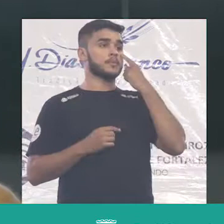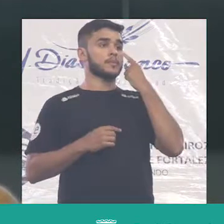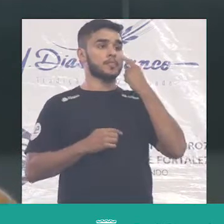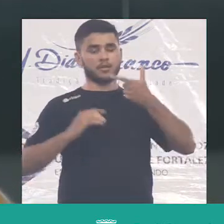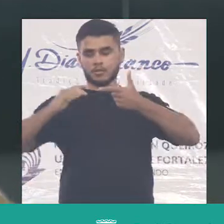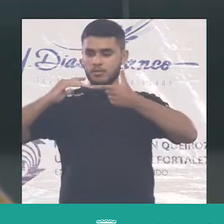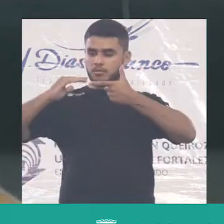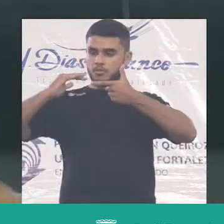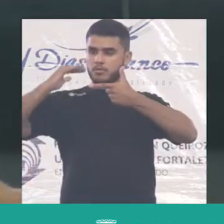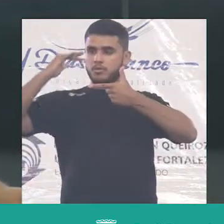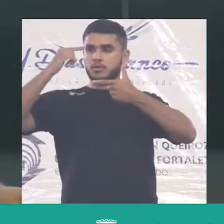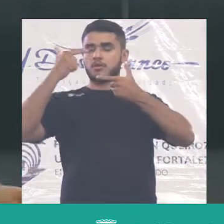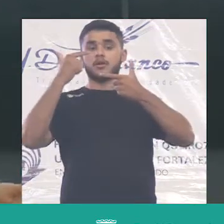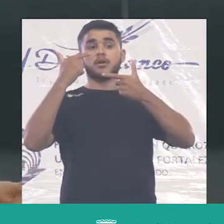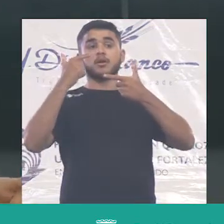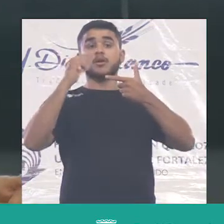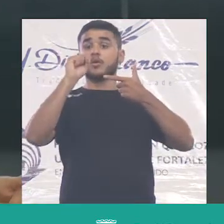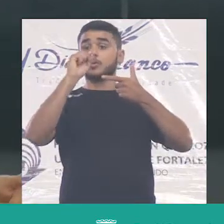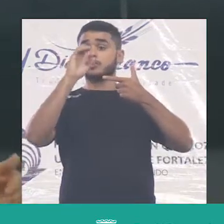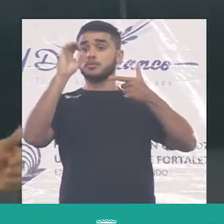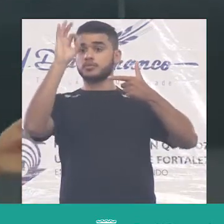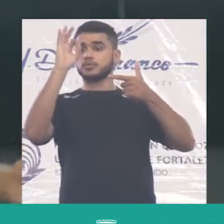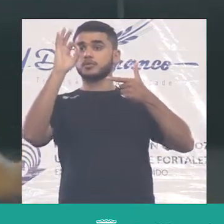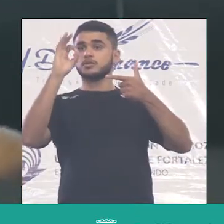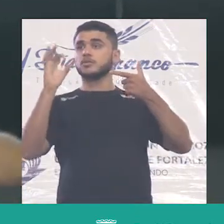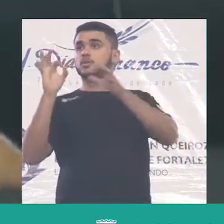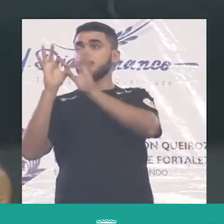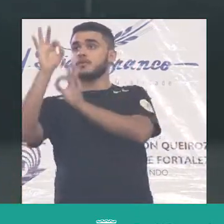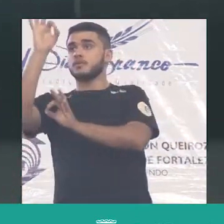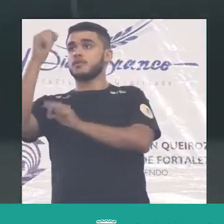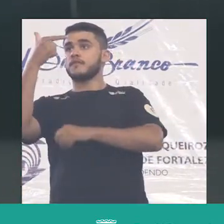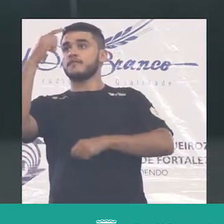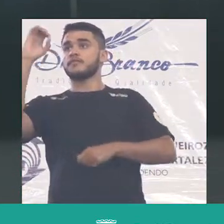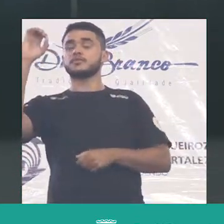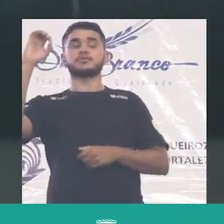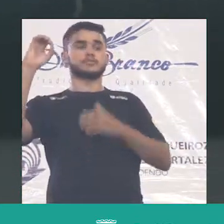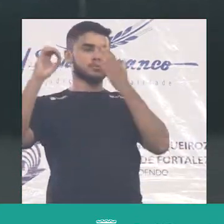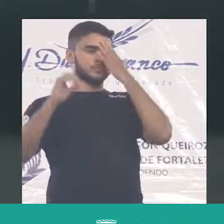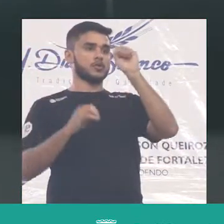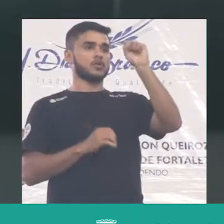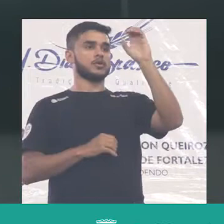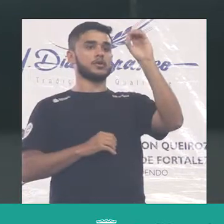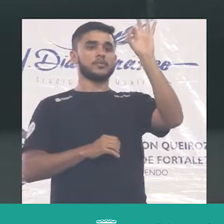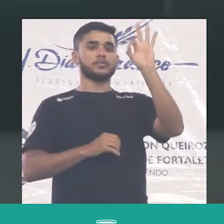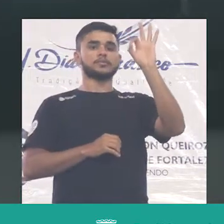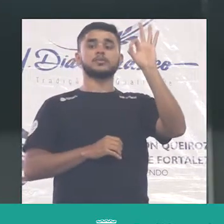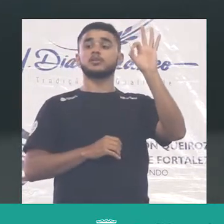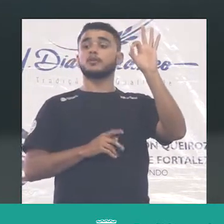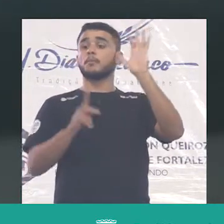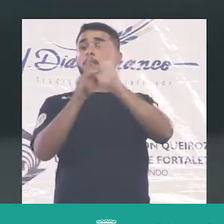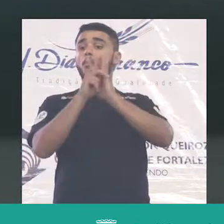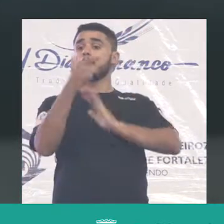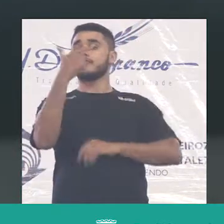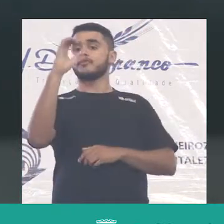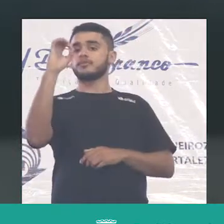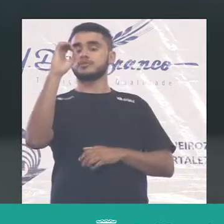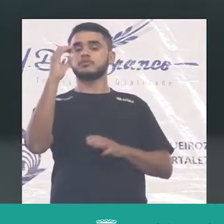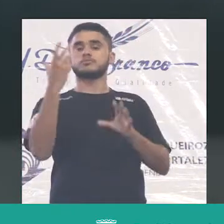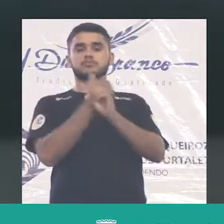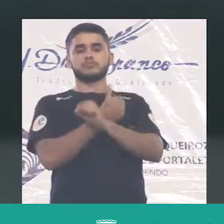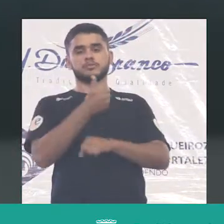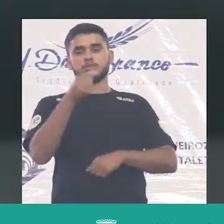a 80% de quem? Desses 20. 80% dos 20 dá 16 decímetros, que equivale